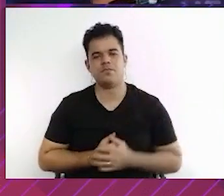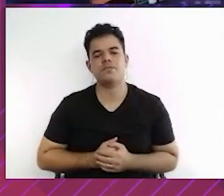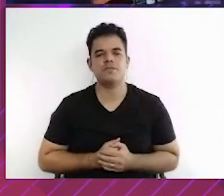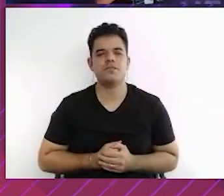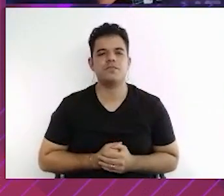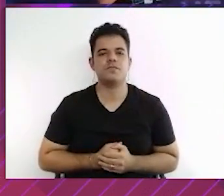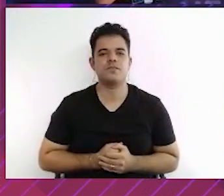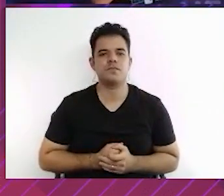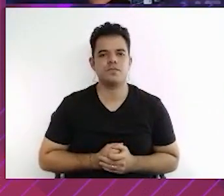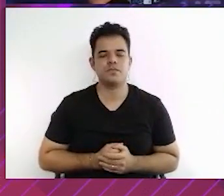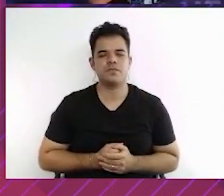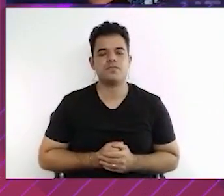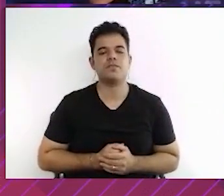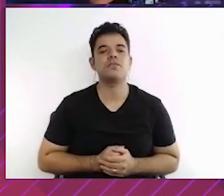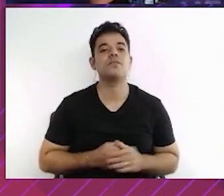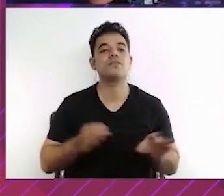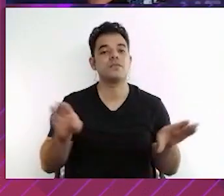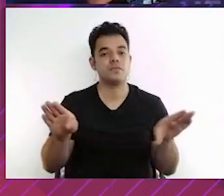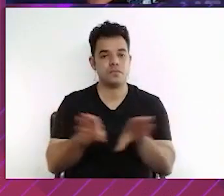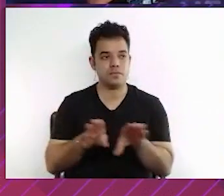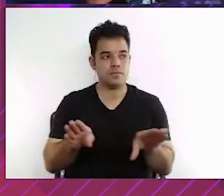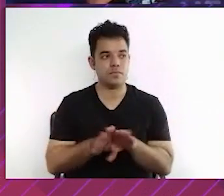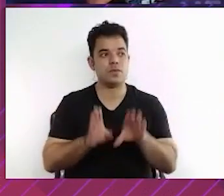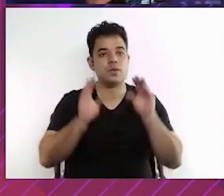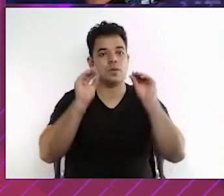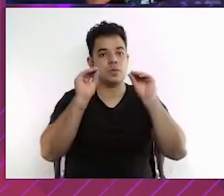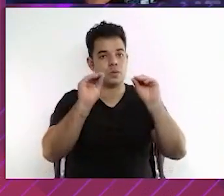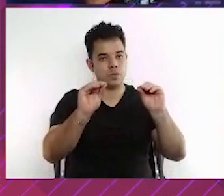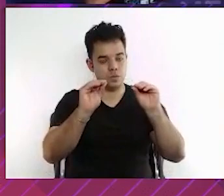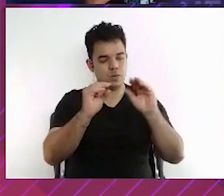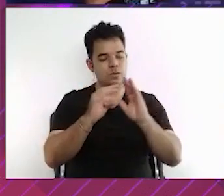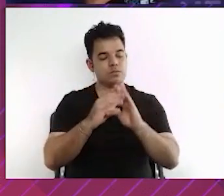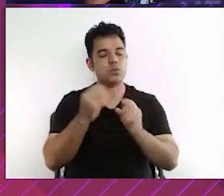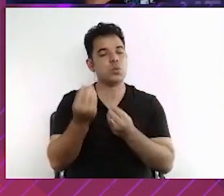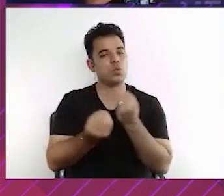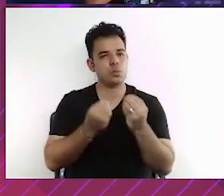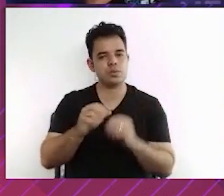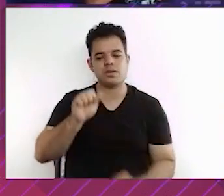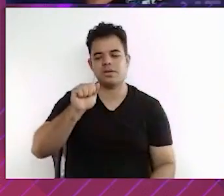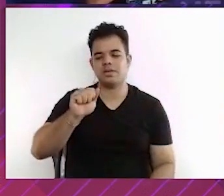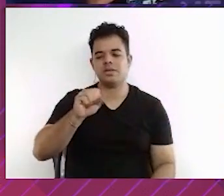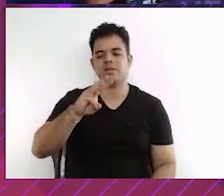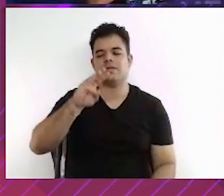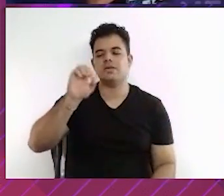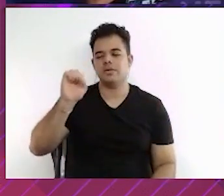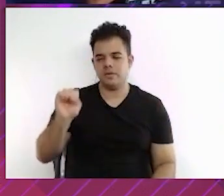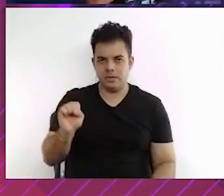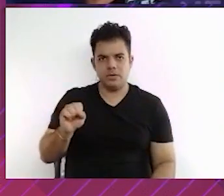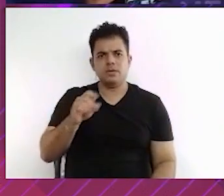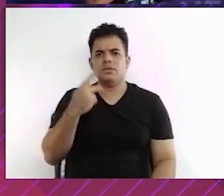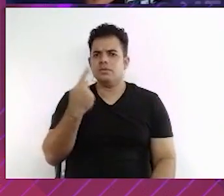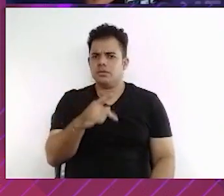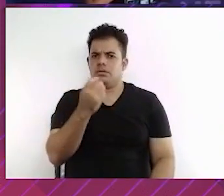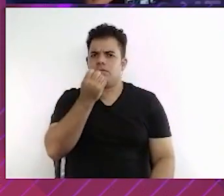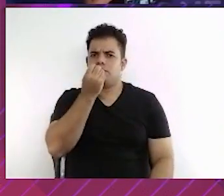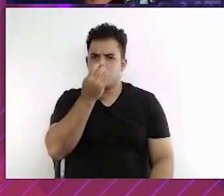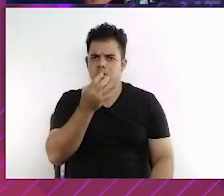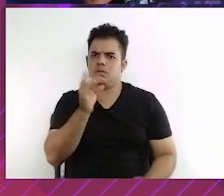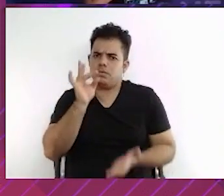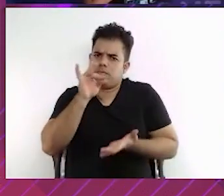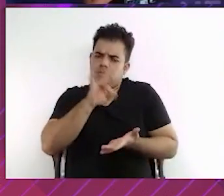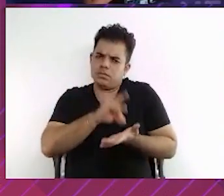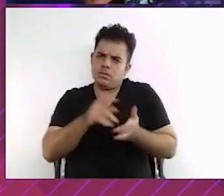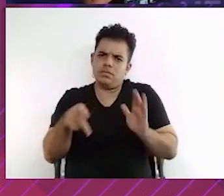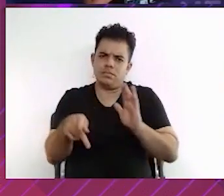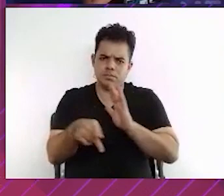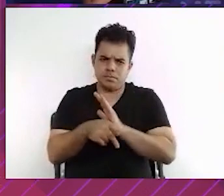Para a gente hospedar o nosso modelo, a gente utilizou a AWS. É um modelo originalmente built-in